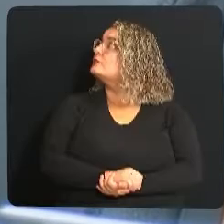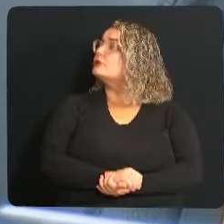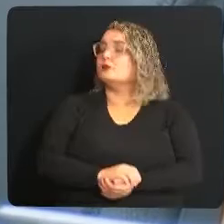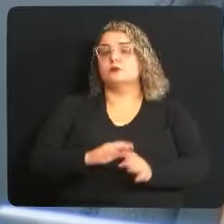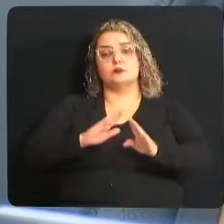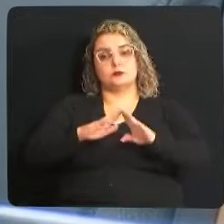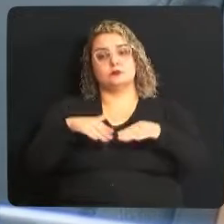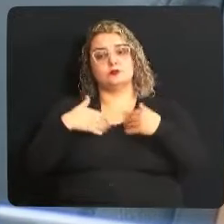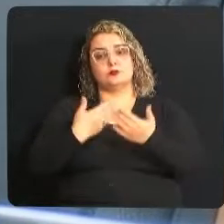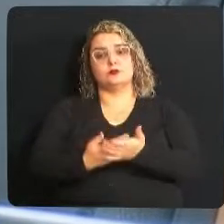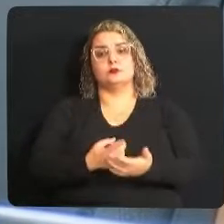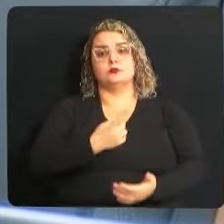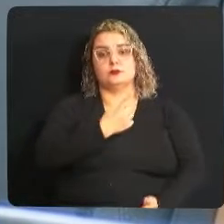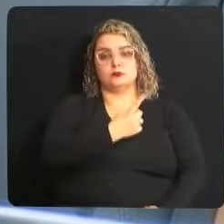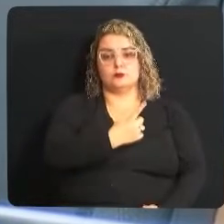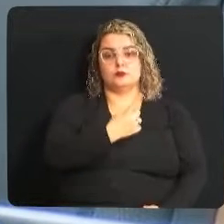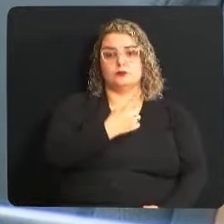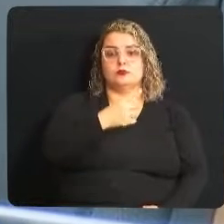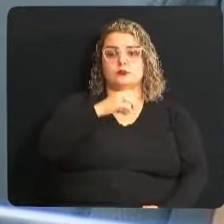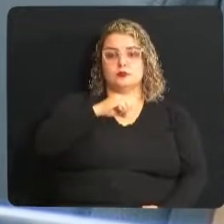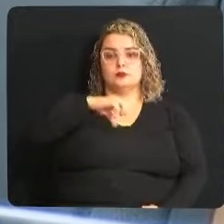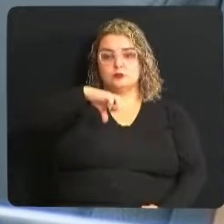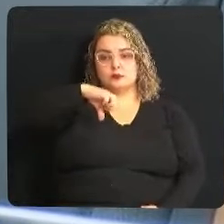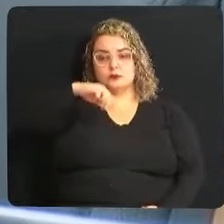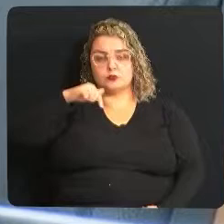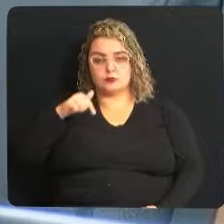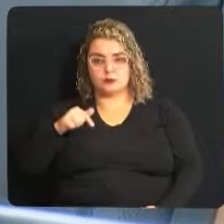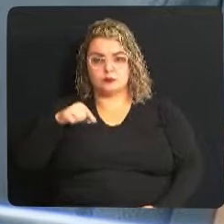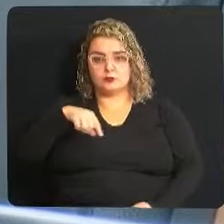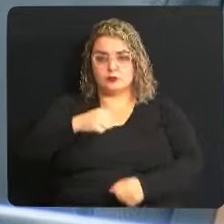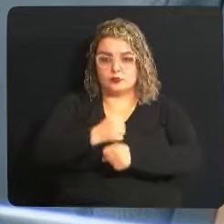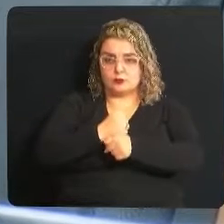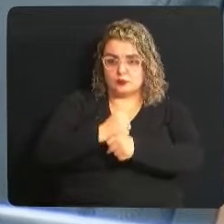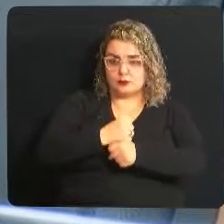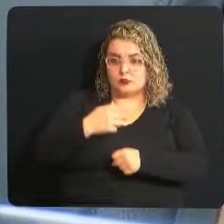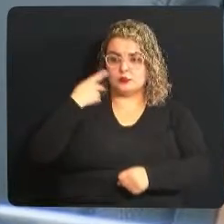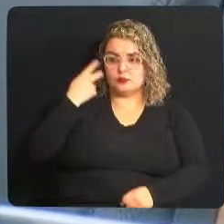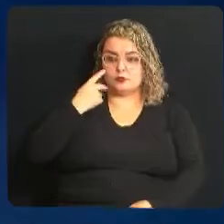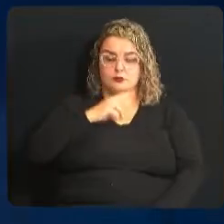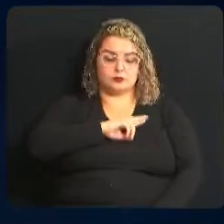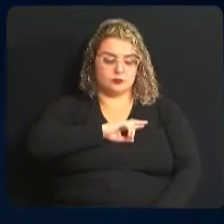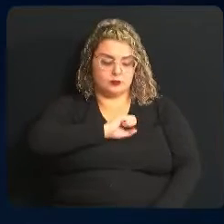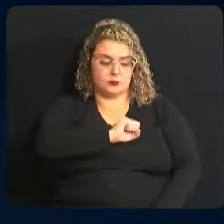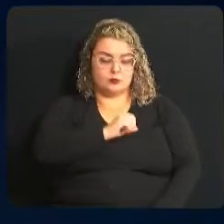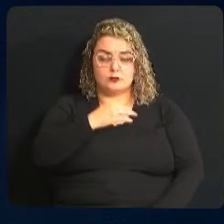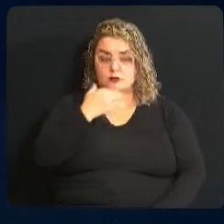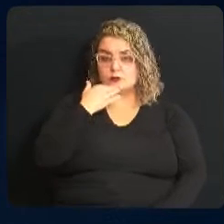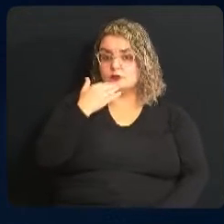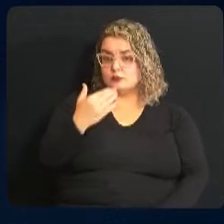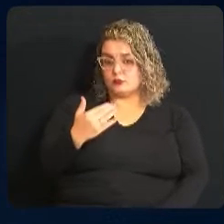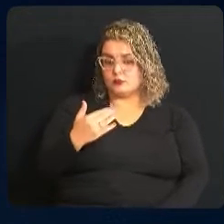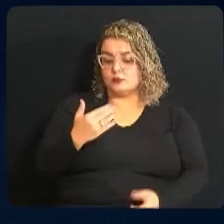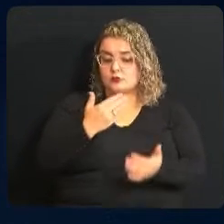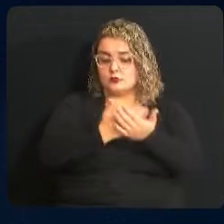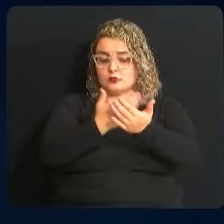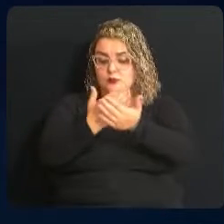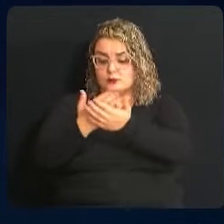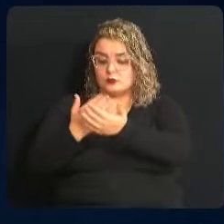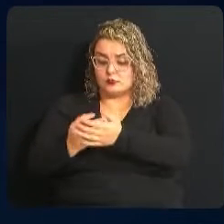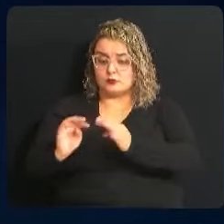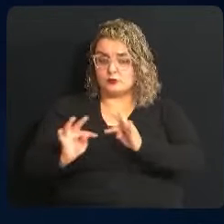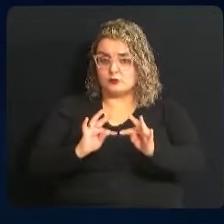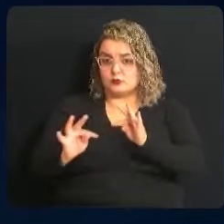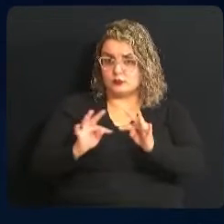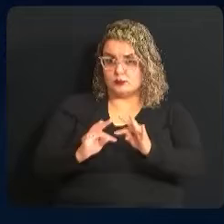O requerimento número 1097 deste ano, de autoria do vereador Luiz Rossini, solicita estudos técnicos para